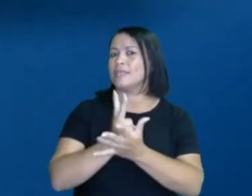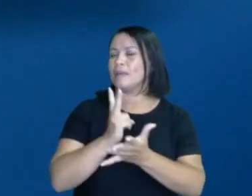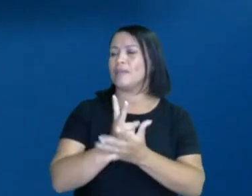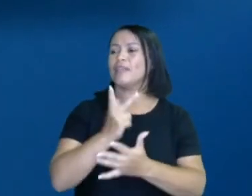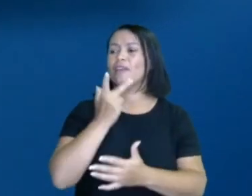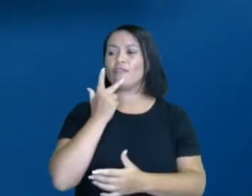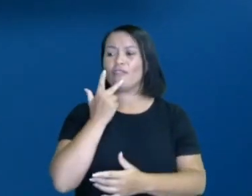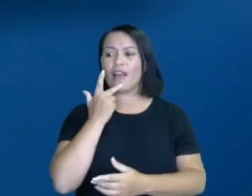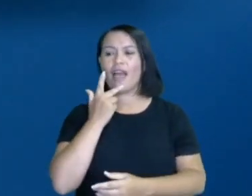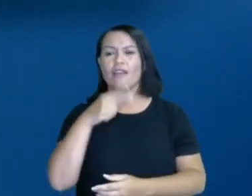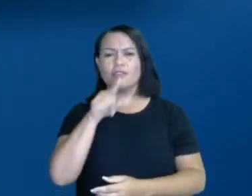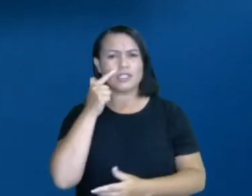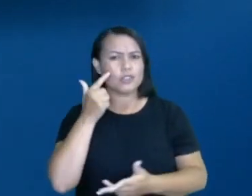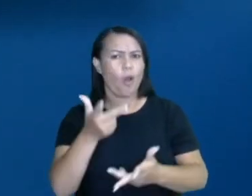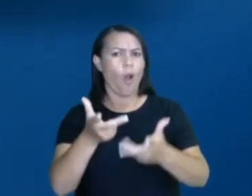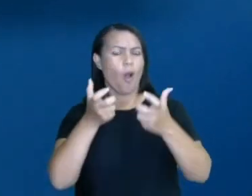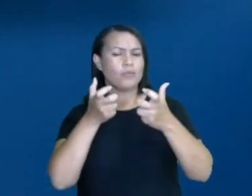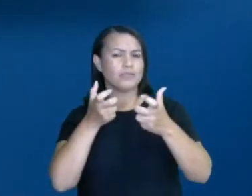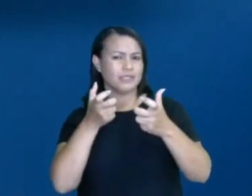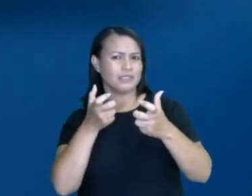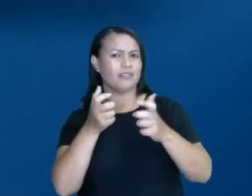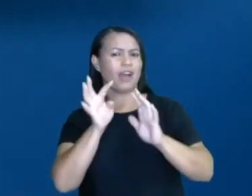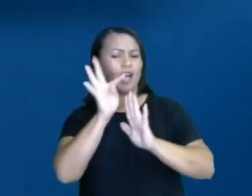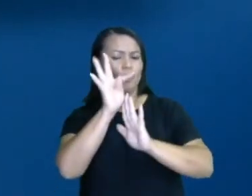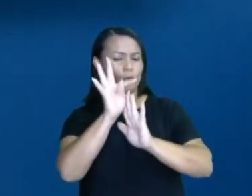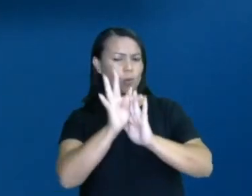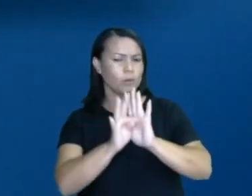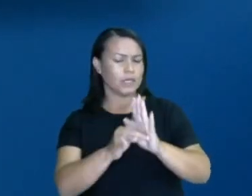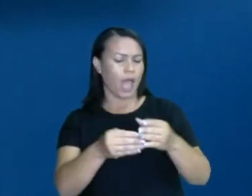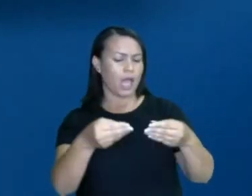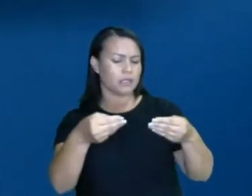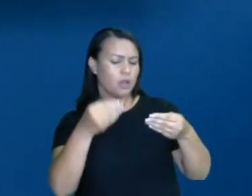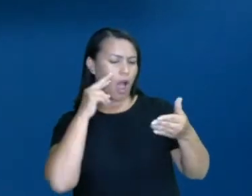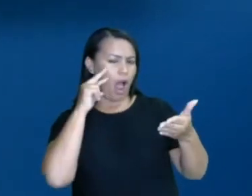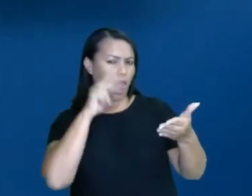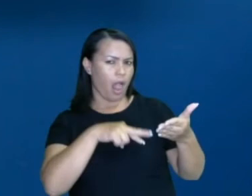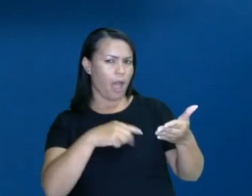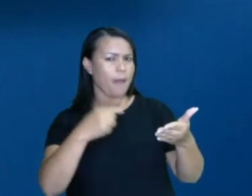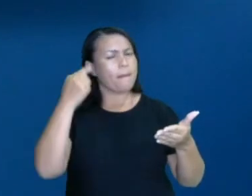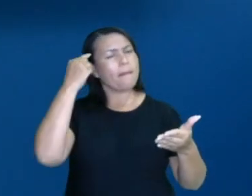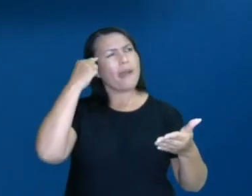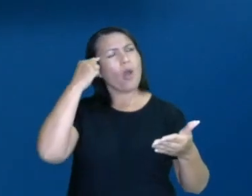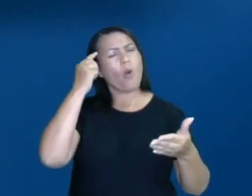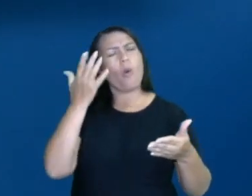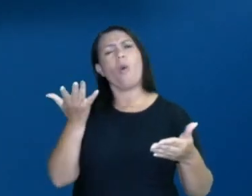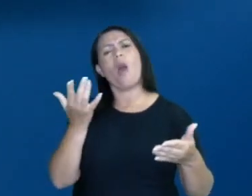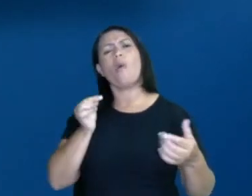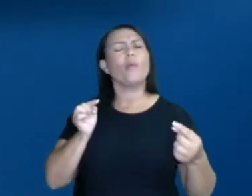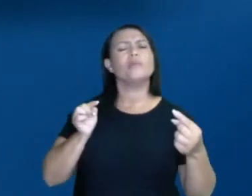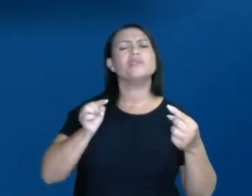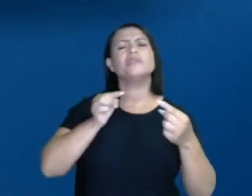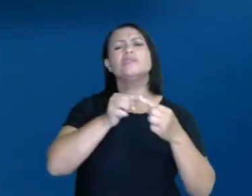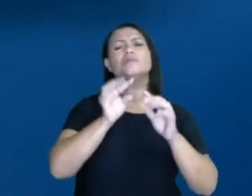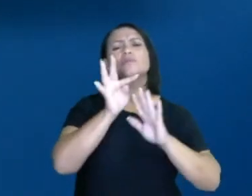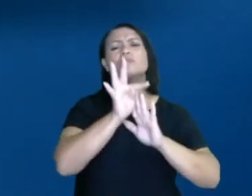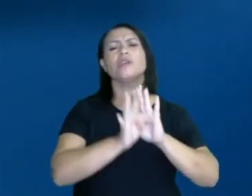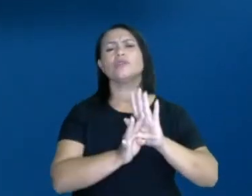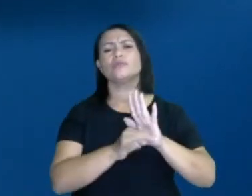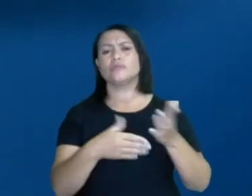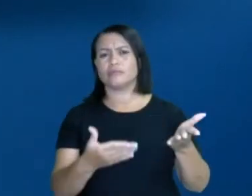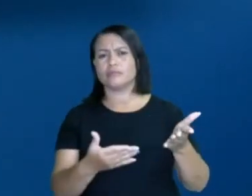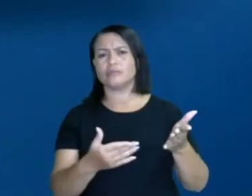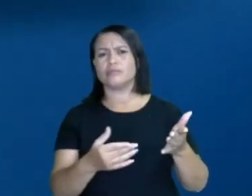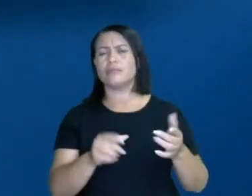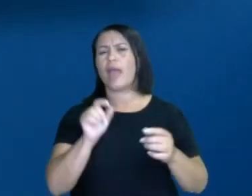que vocês se depararem com um texto, se questionem. Qual é o objetivo desse texto? Tá?